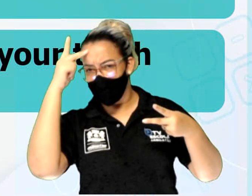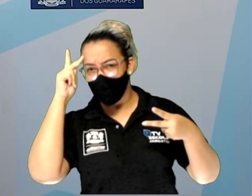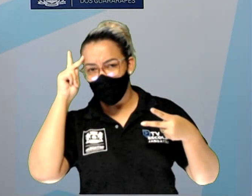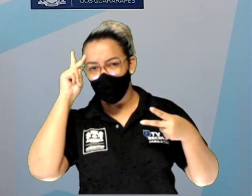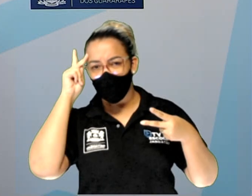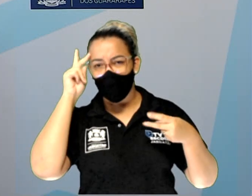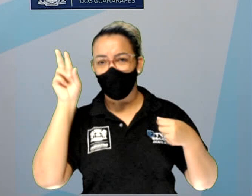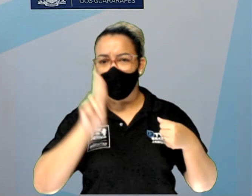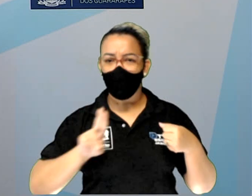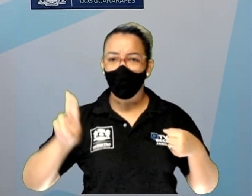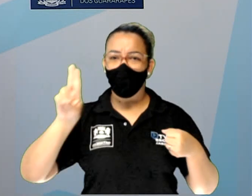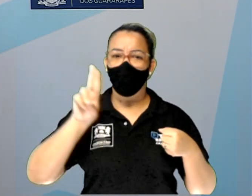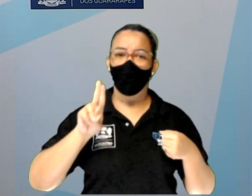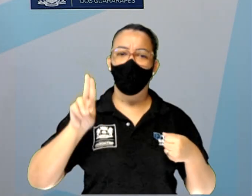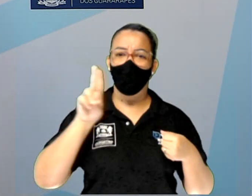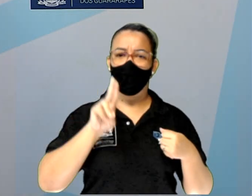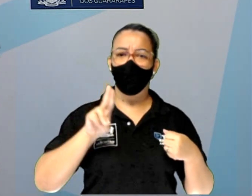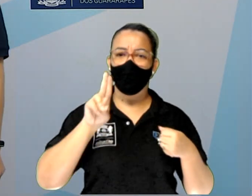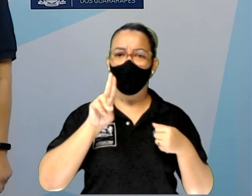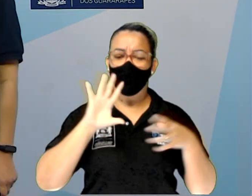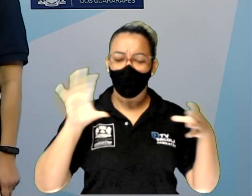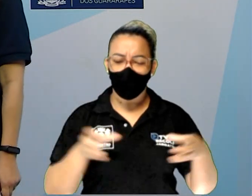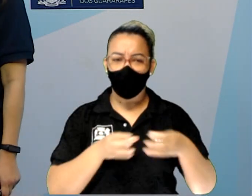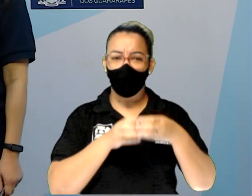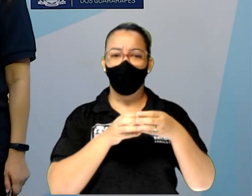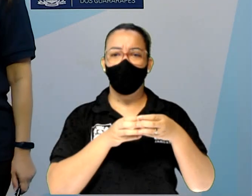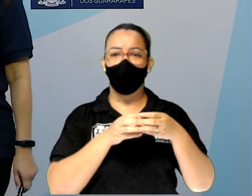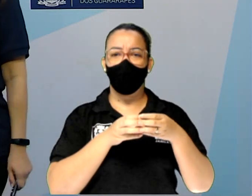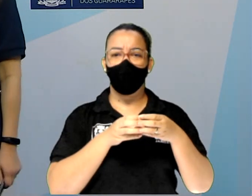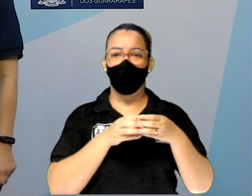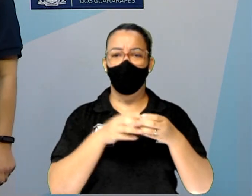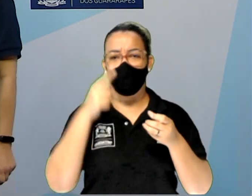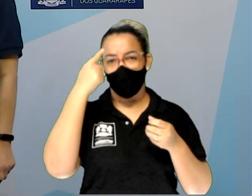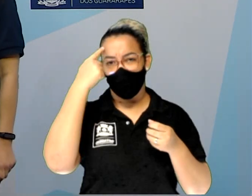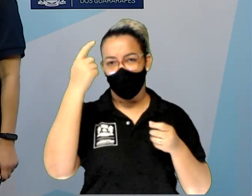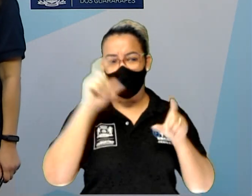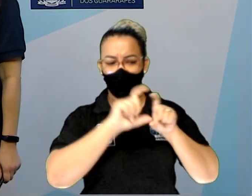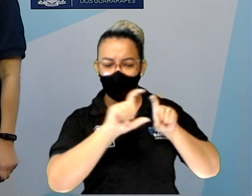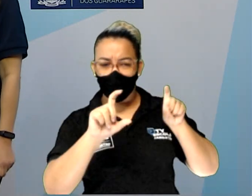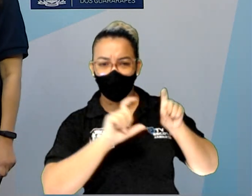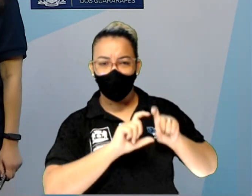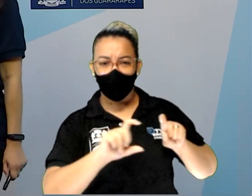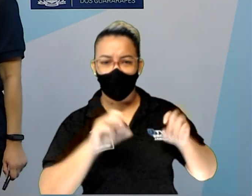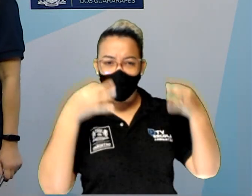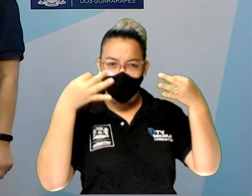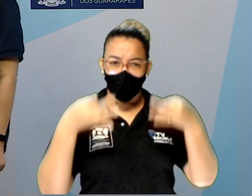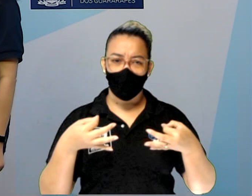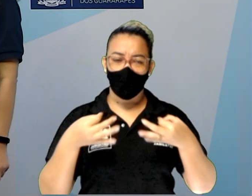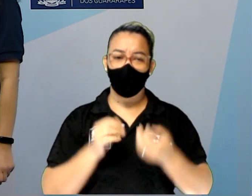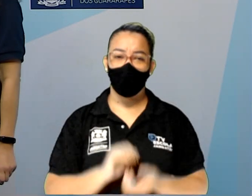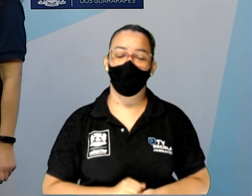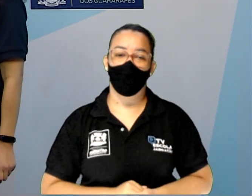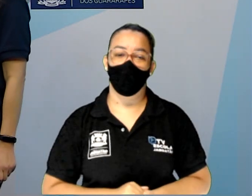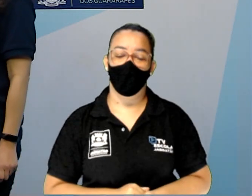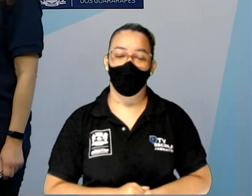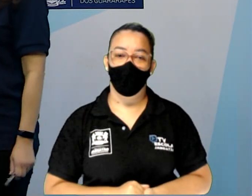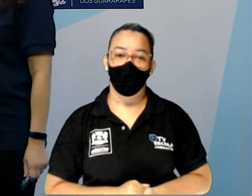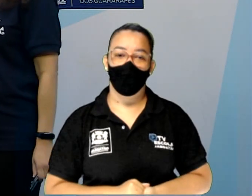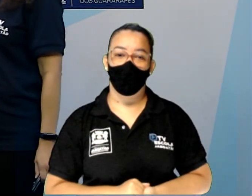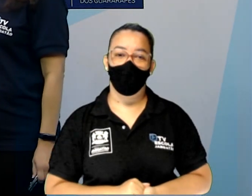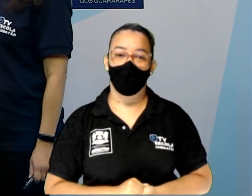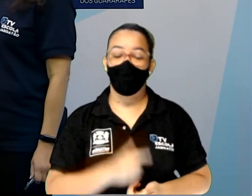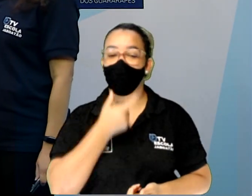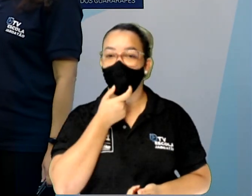usando o you, vai estar no plural. Por isso que eu falei essas frases no plural, certo? The